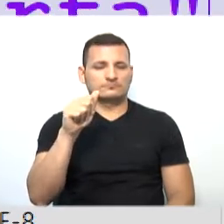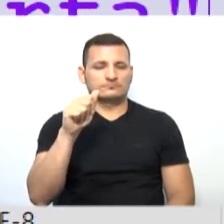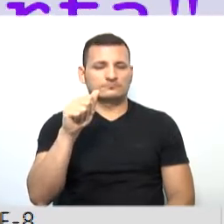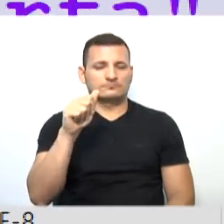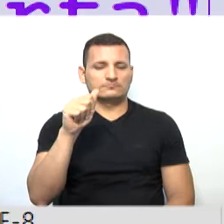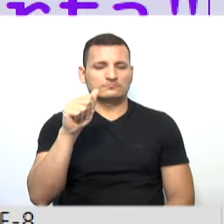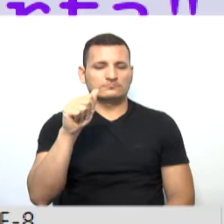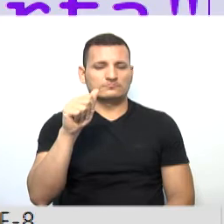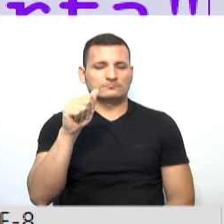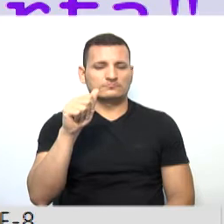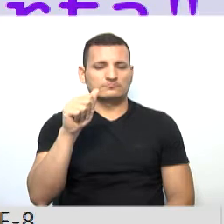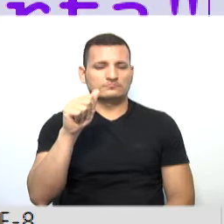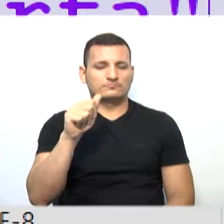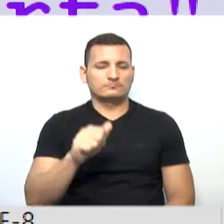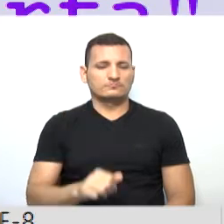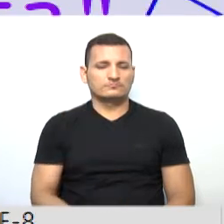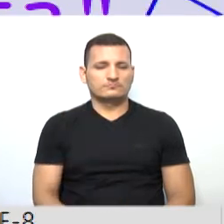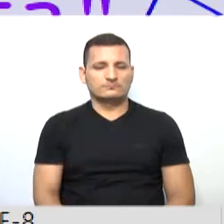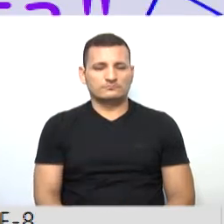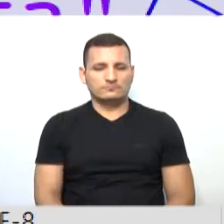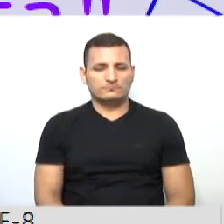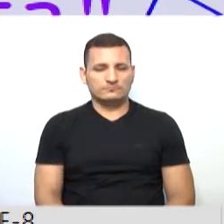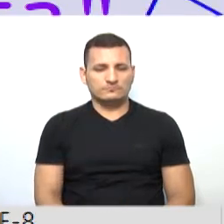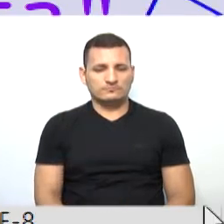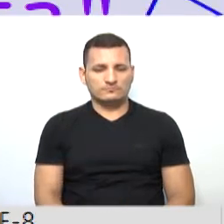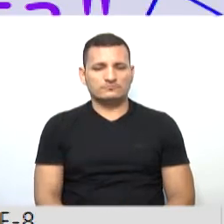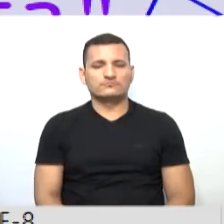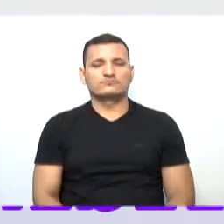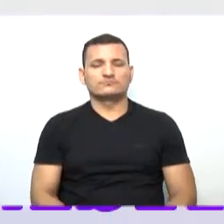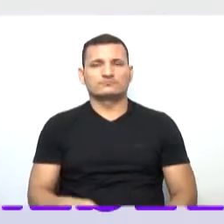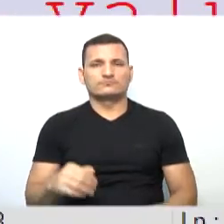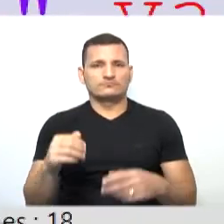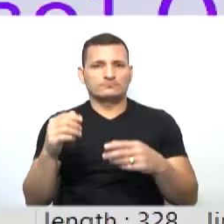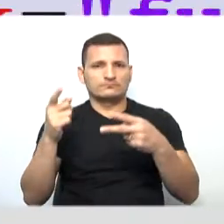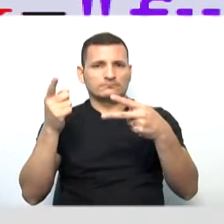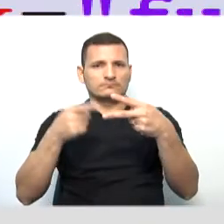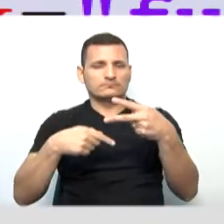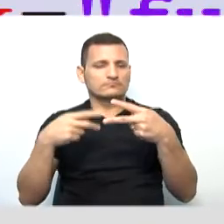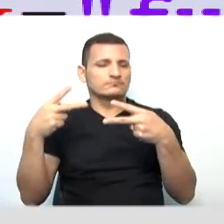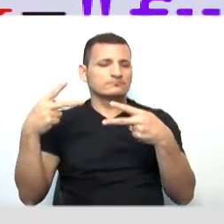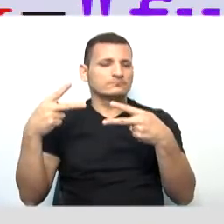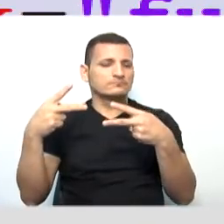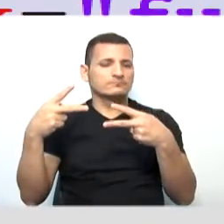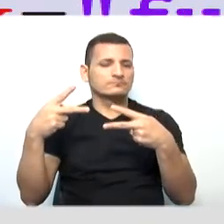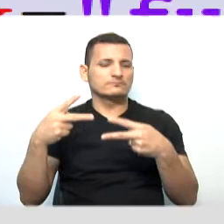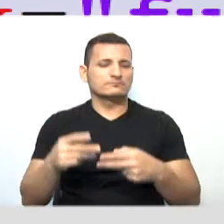Fecha aspas e fecha a tag